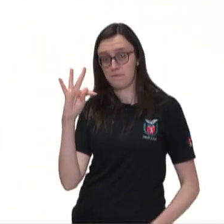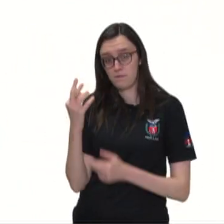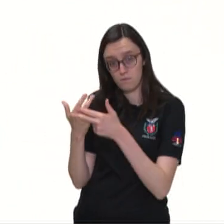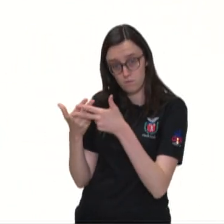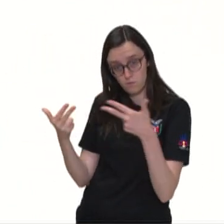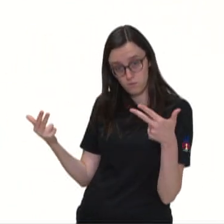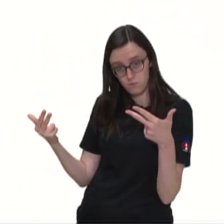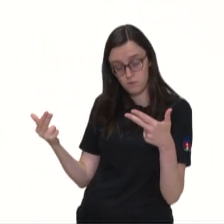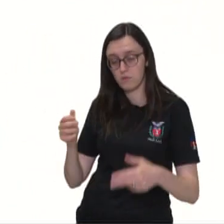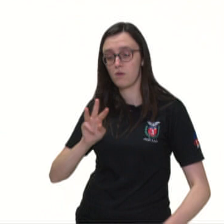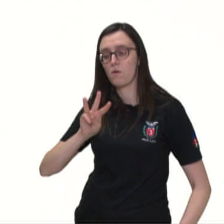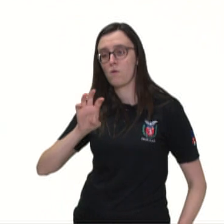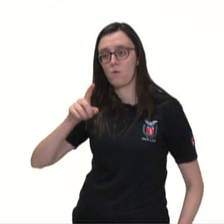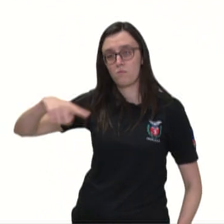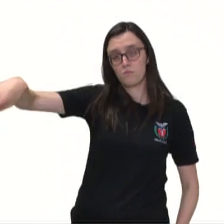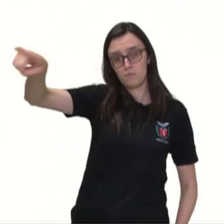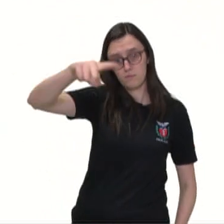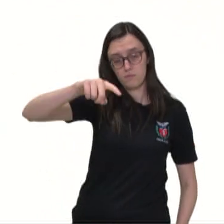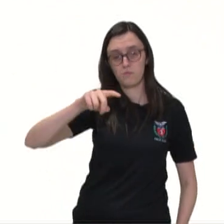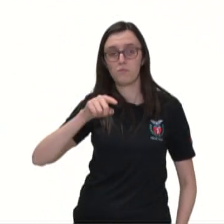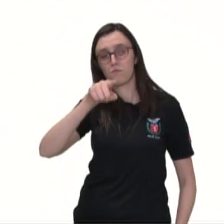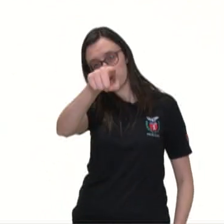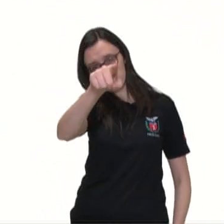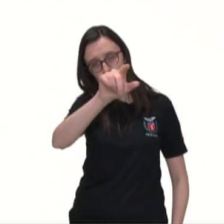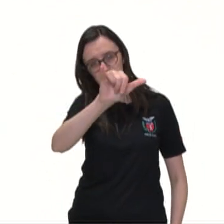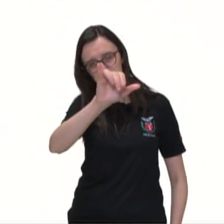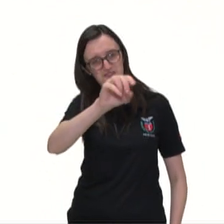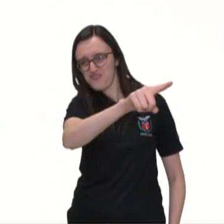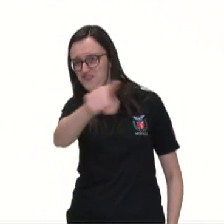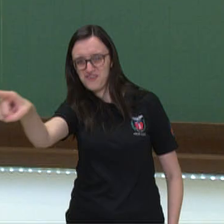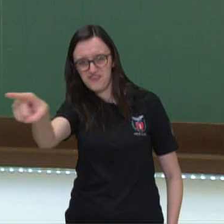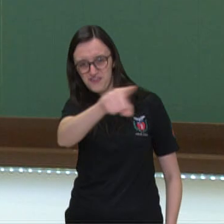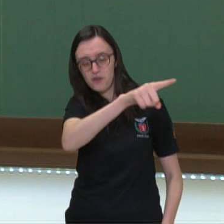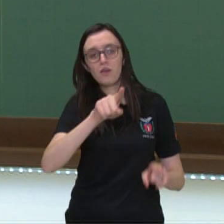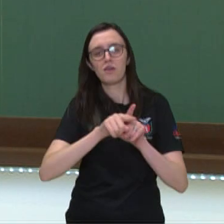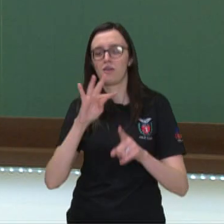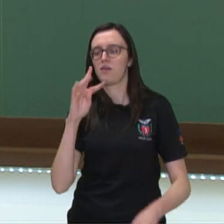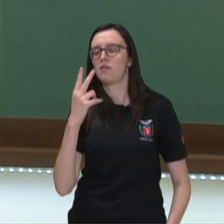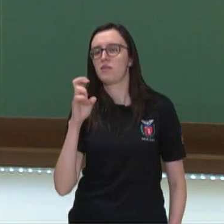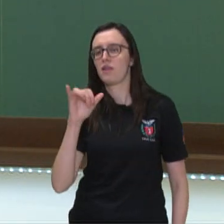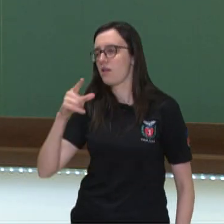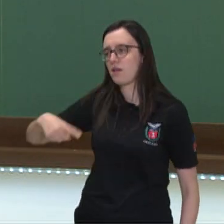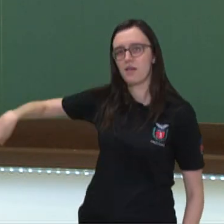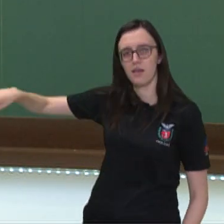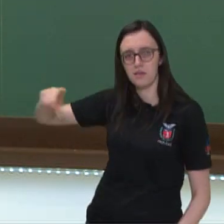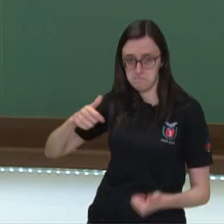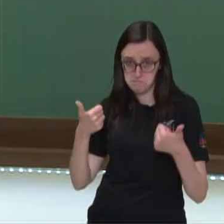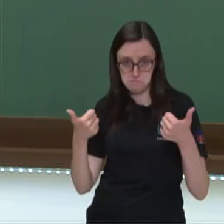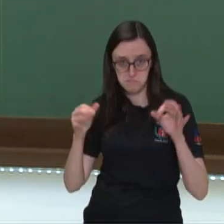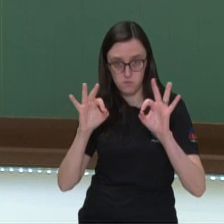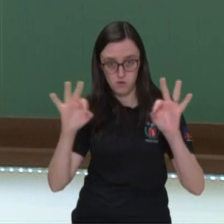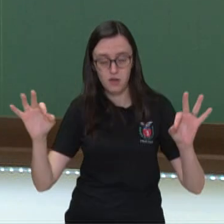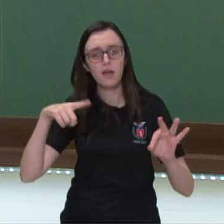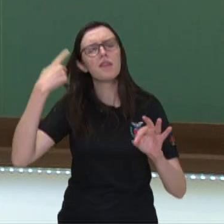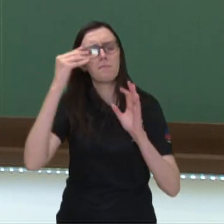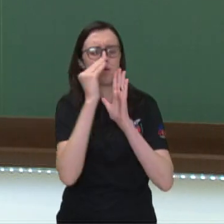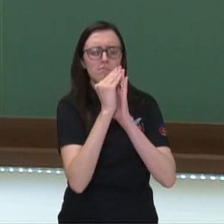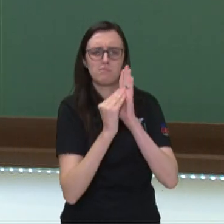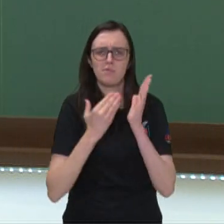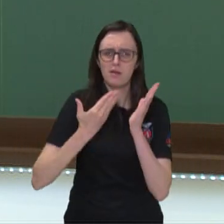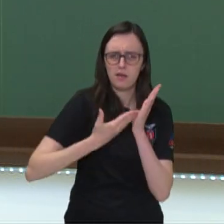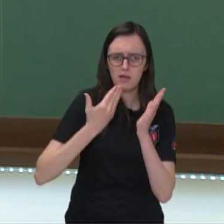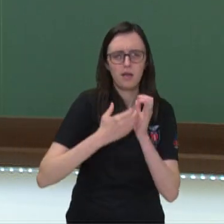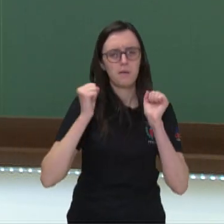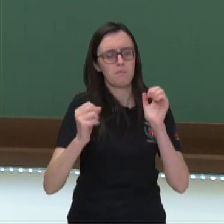it, we, you e they. Tranquilo? Ótimo. Depois você anota no seu